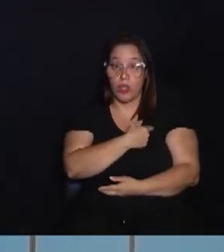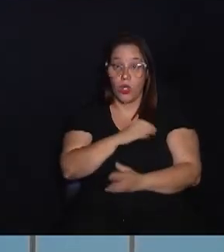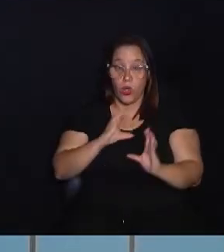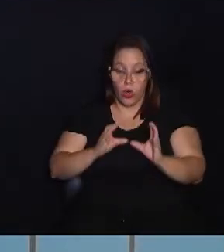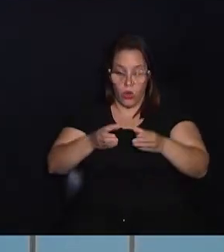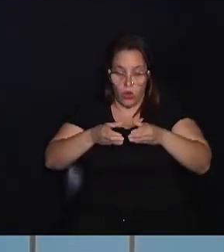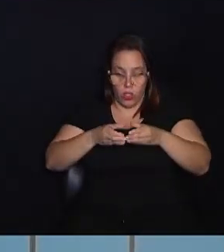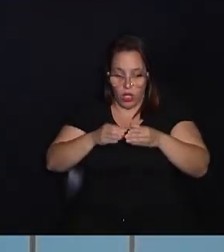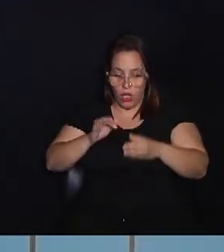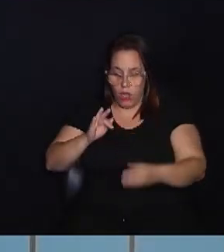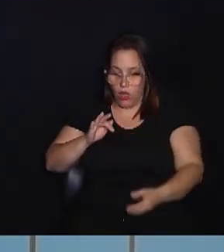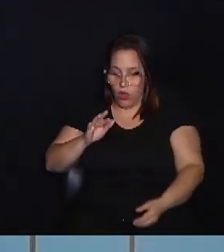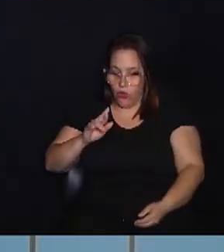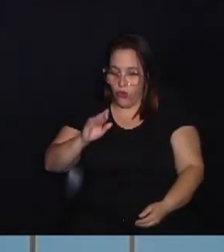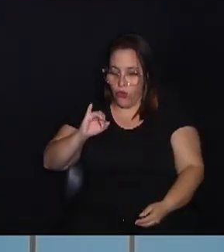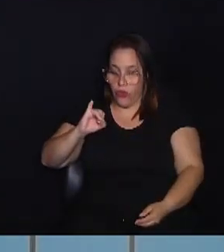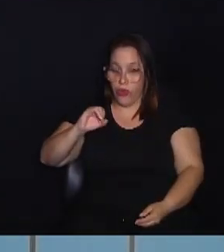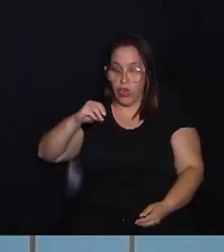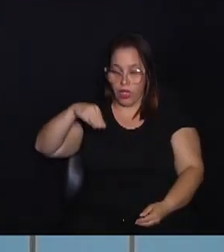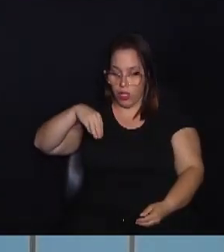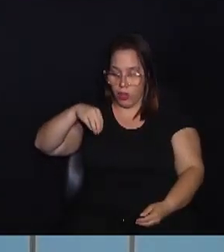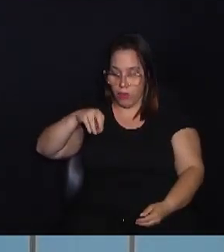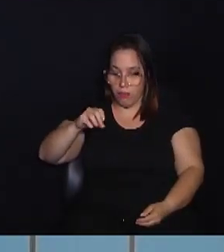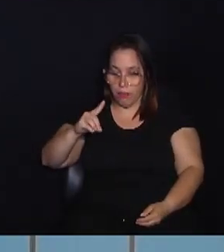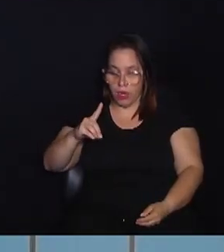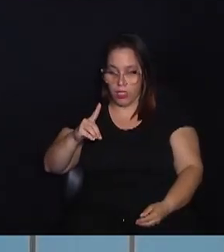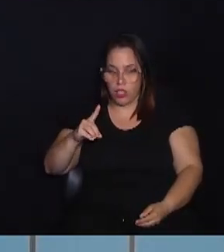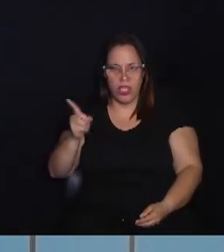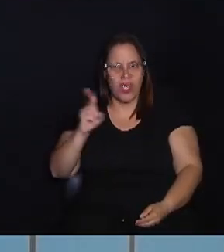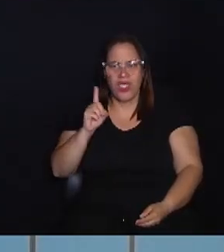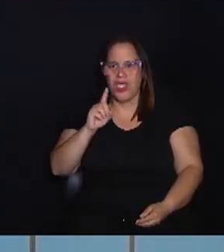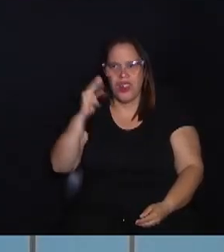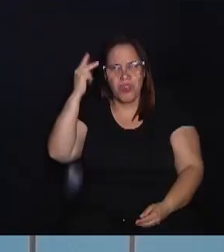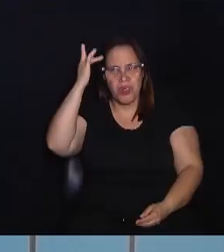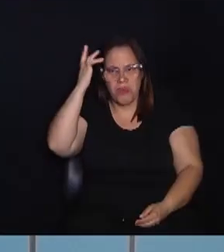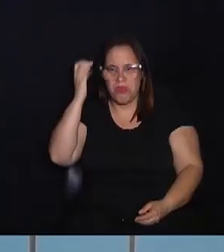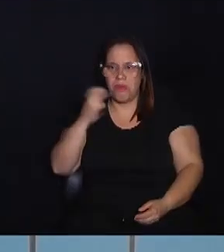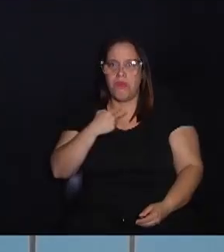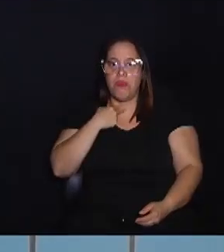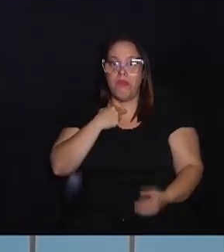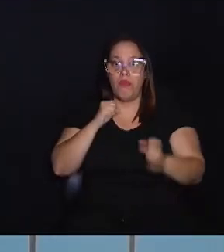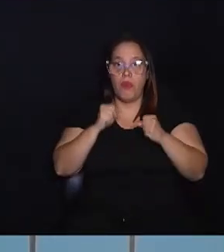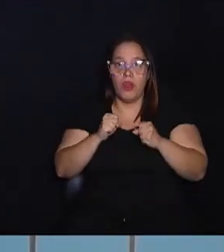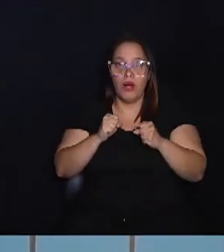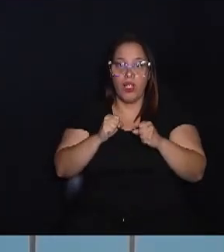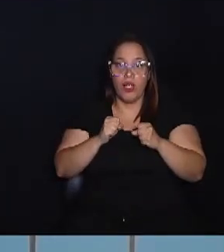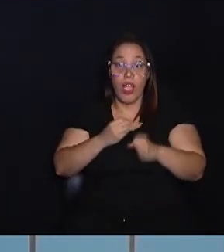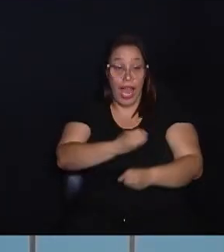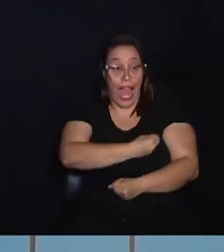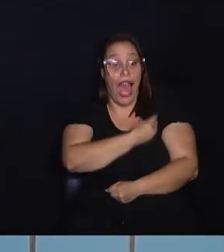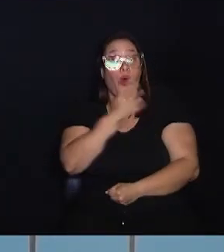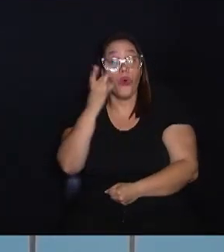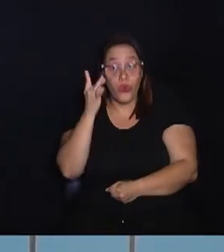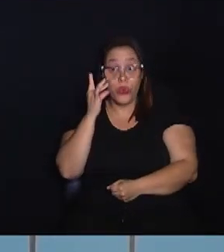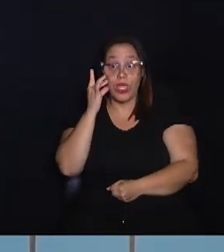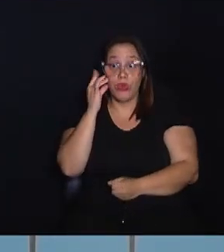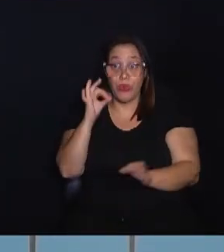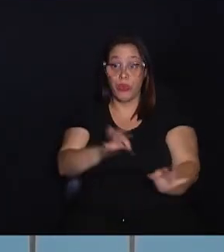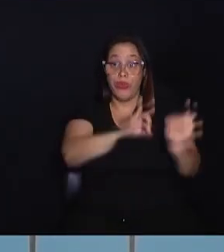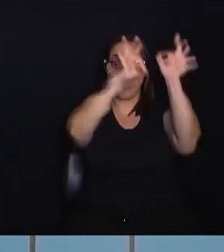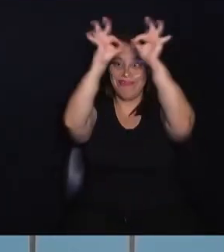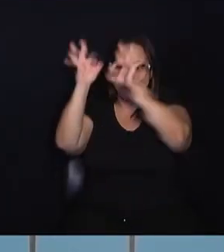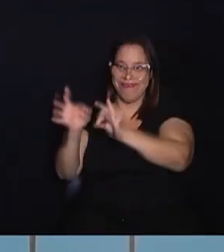lá, congressofreemind.com.br, mas se você não puder ir, nós temos transmissão ao vivo dos